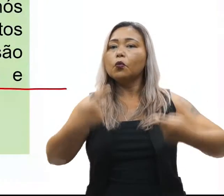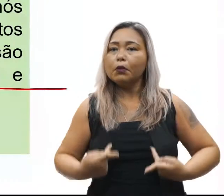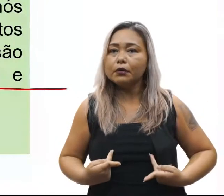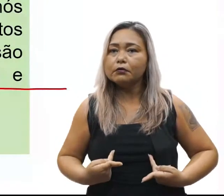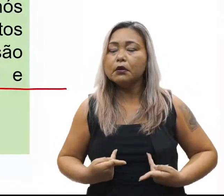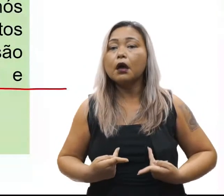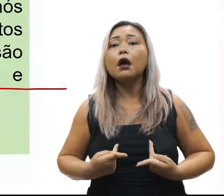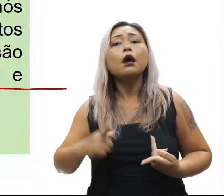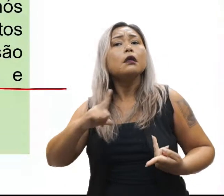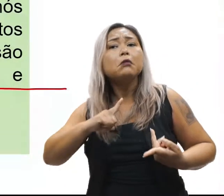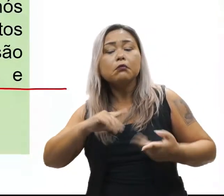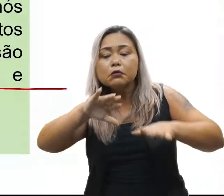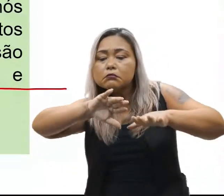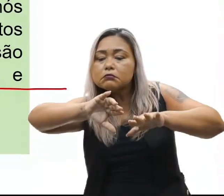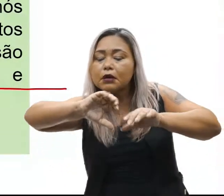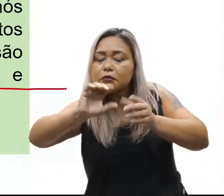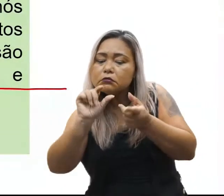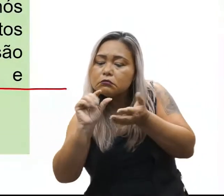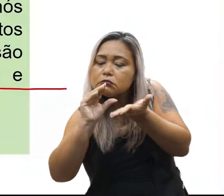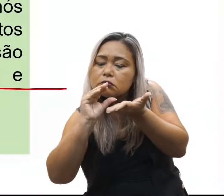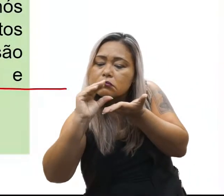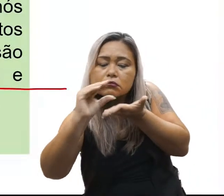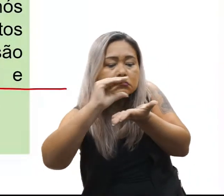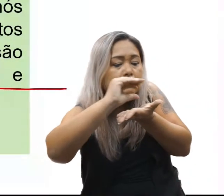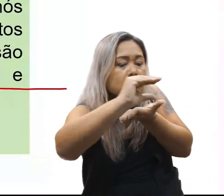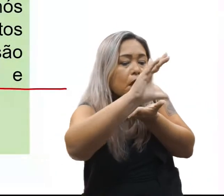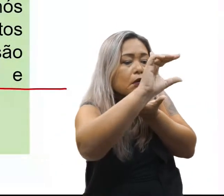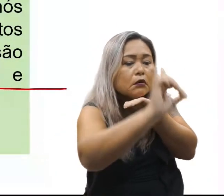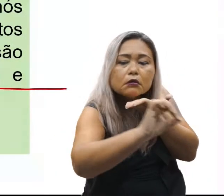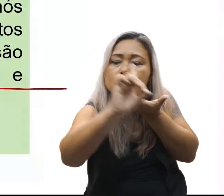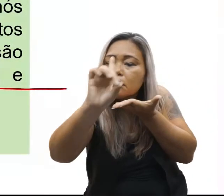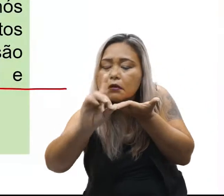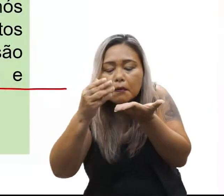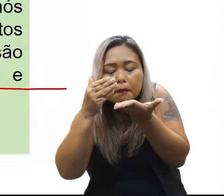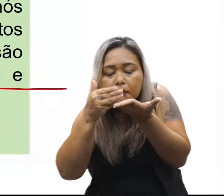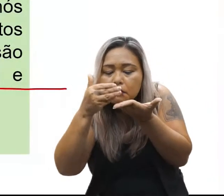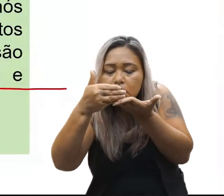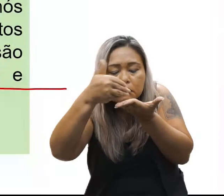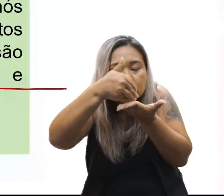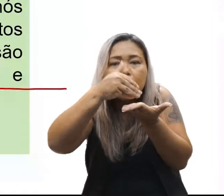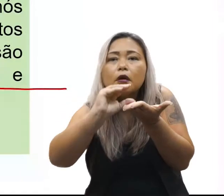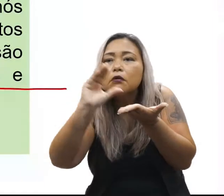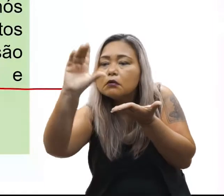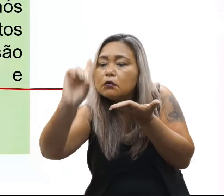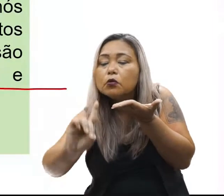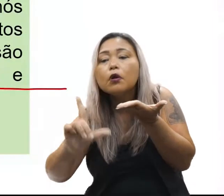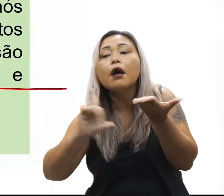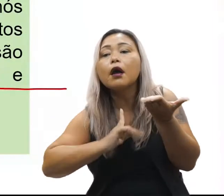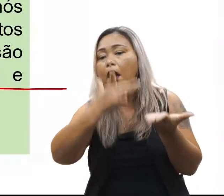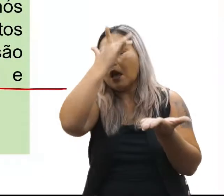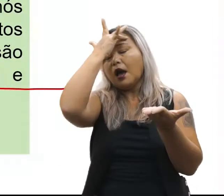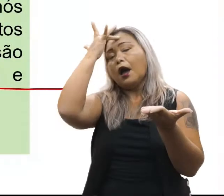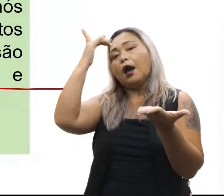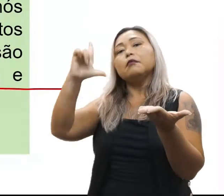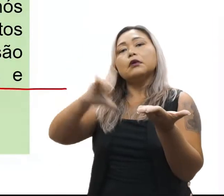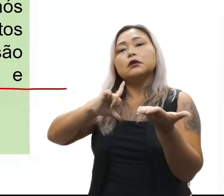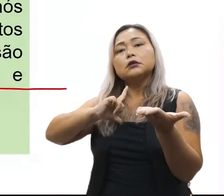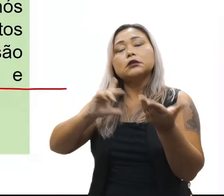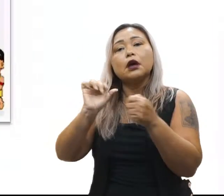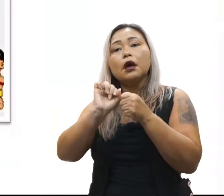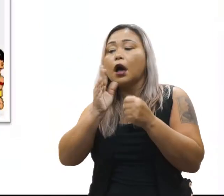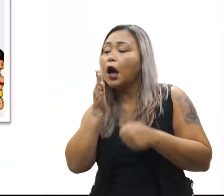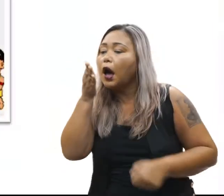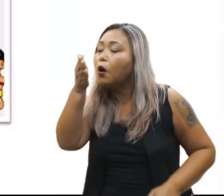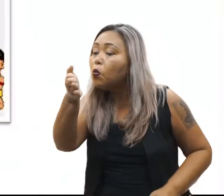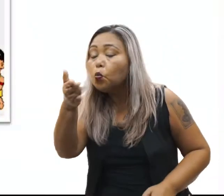dividir, ou seja, fracionar o direito em várias partes pequenas para que as pessoas tenham acesso a um e não acesso a